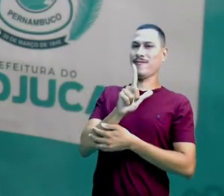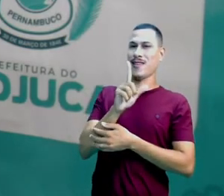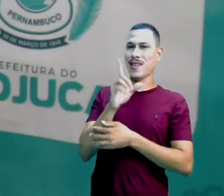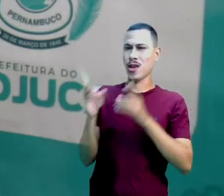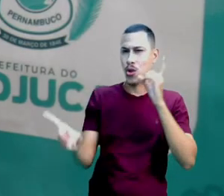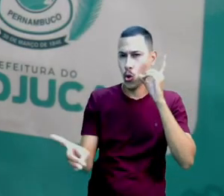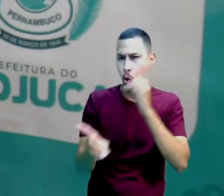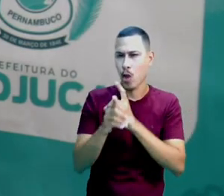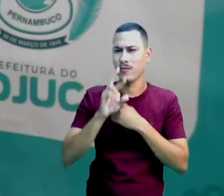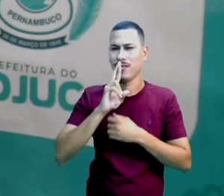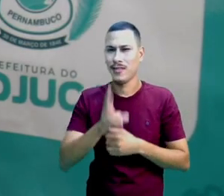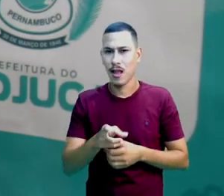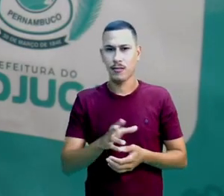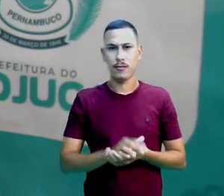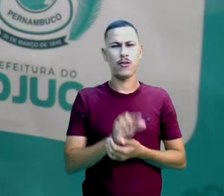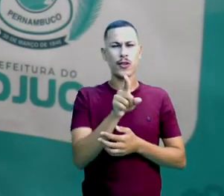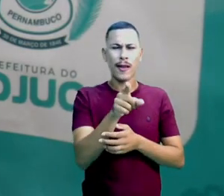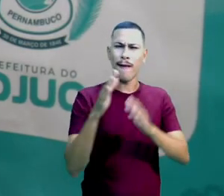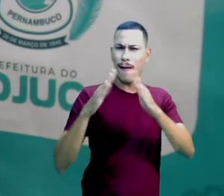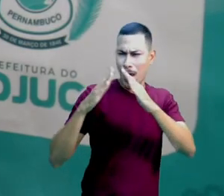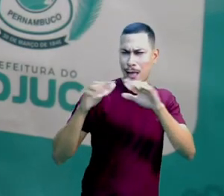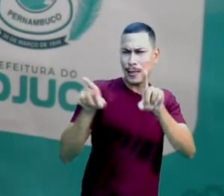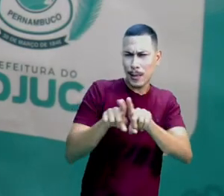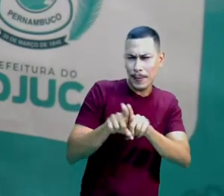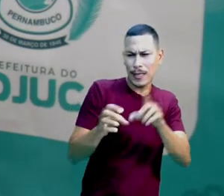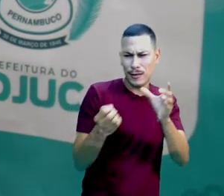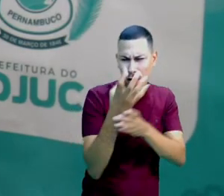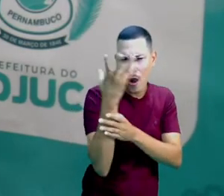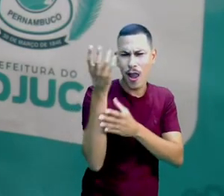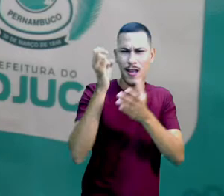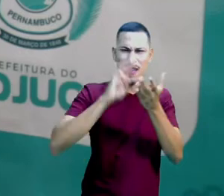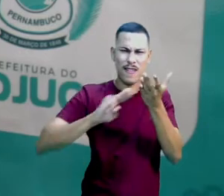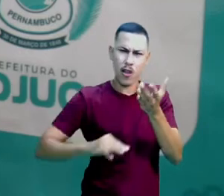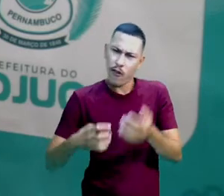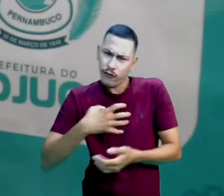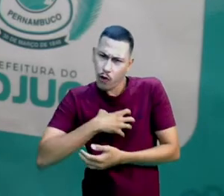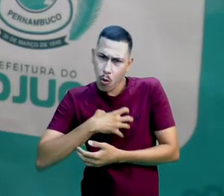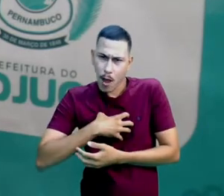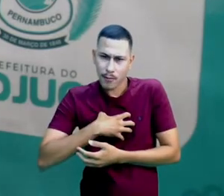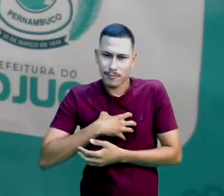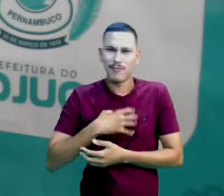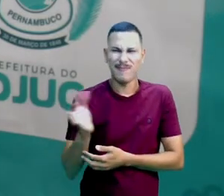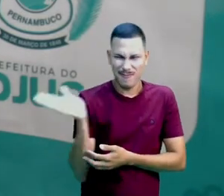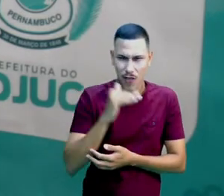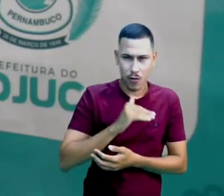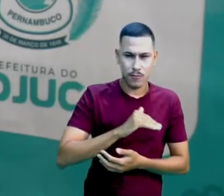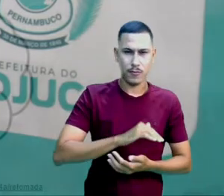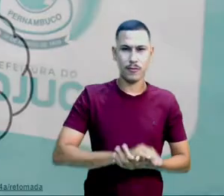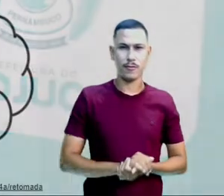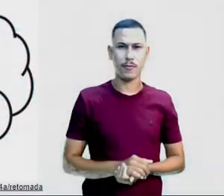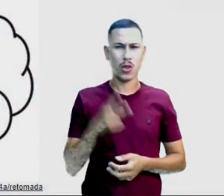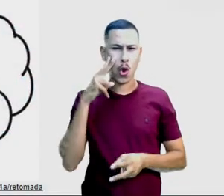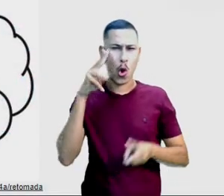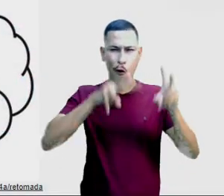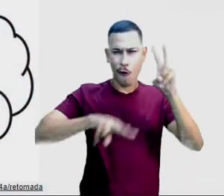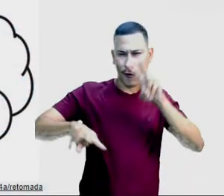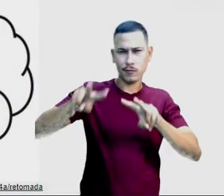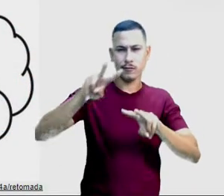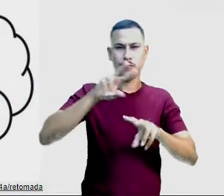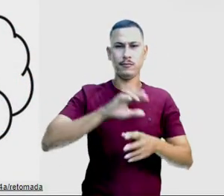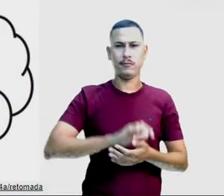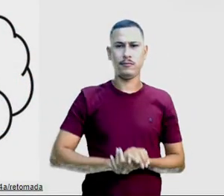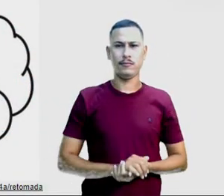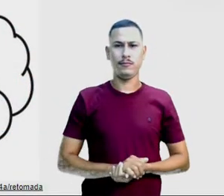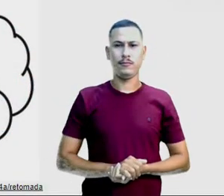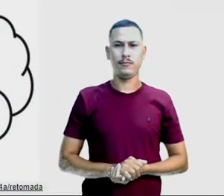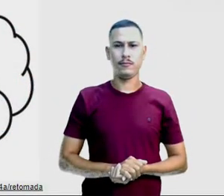resultado. Aí você aí também na sua casa vai criar uma maneira. Vamos lá? Veja aqui, ó.